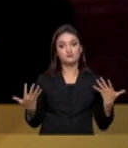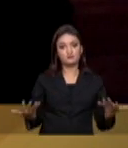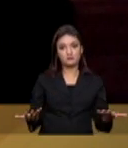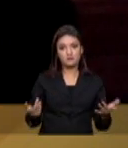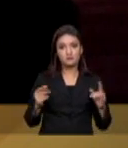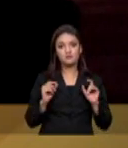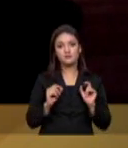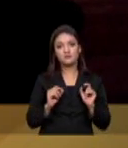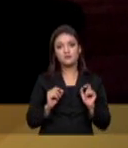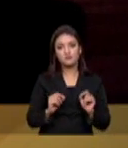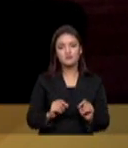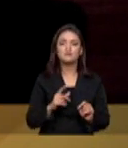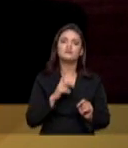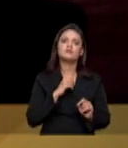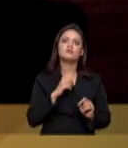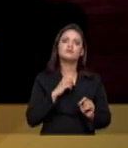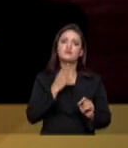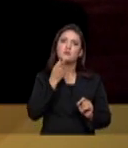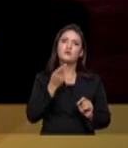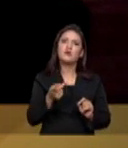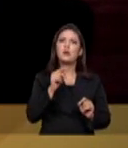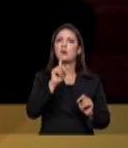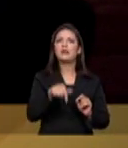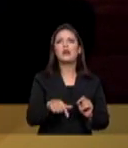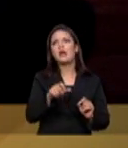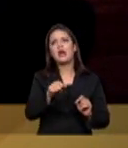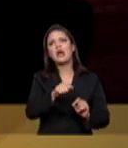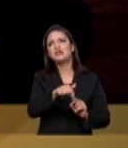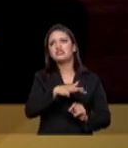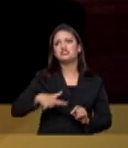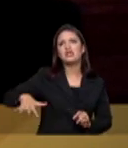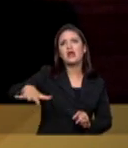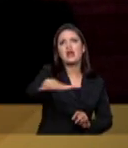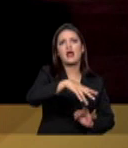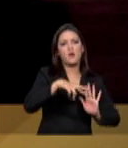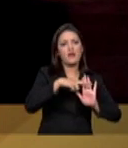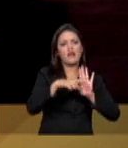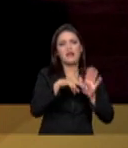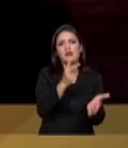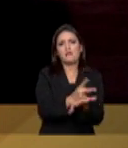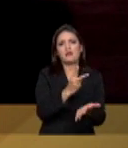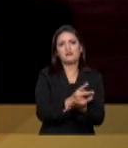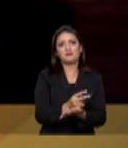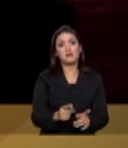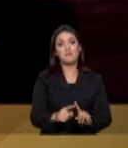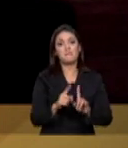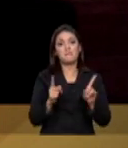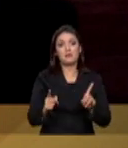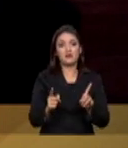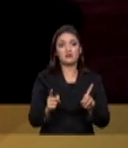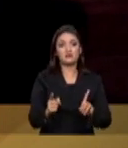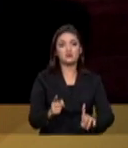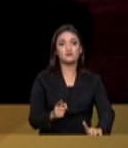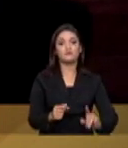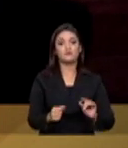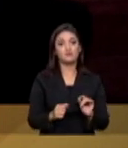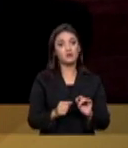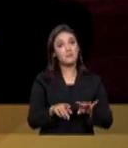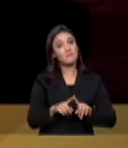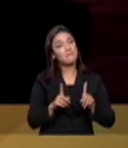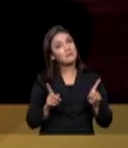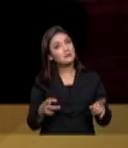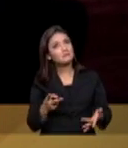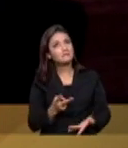dar pretensão universalizante ter sido considerada a